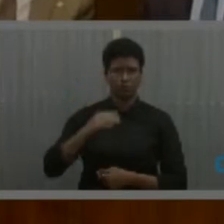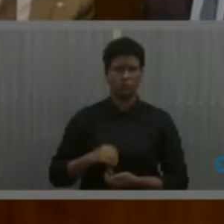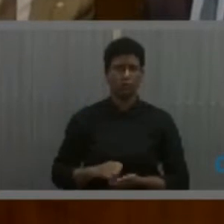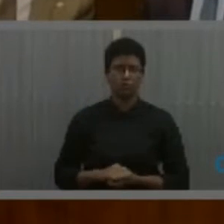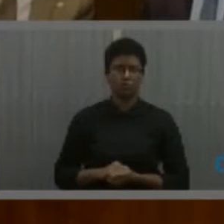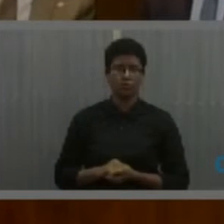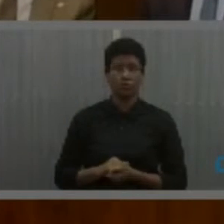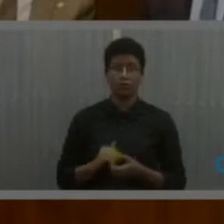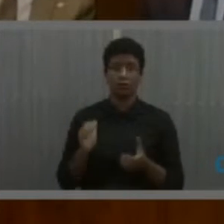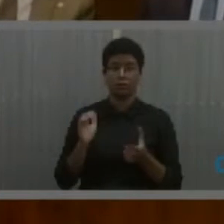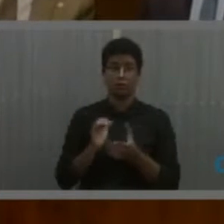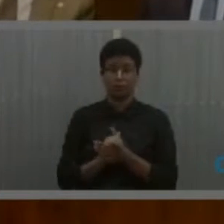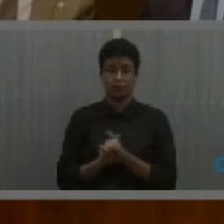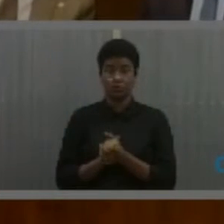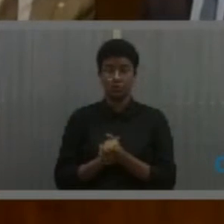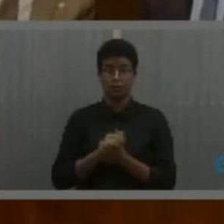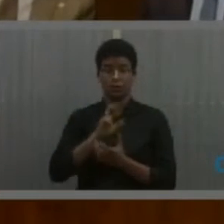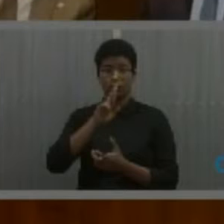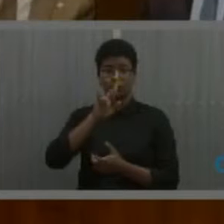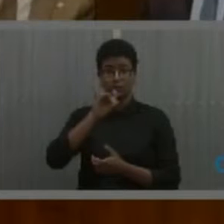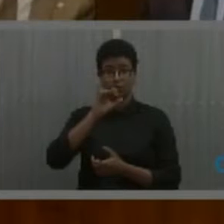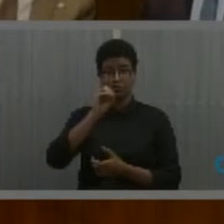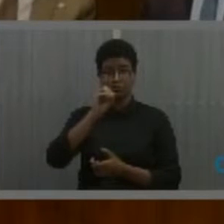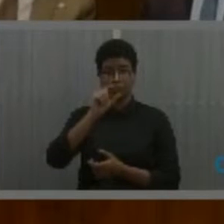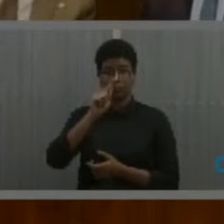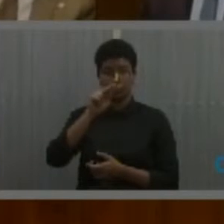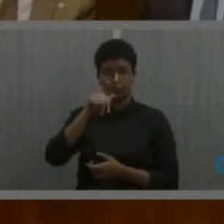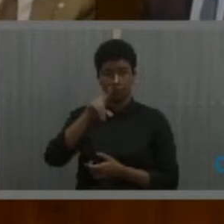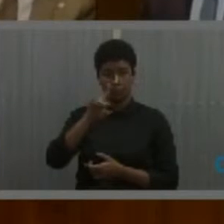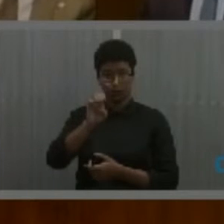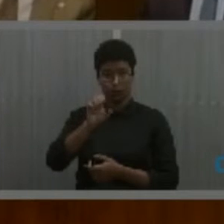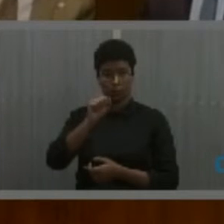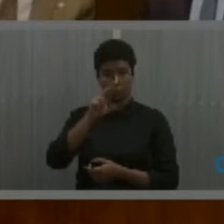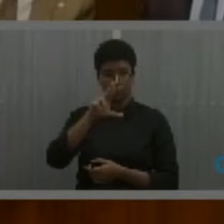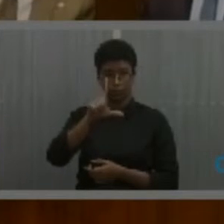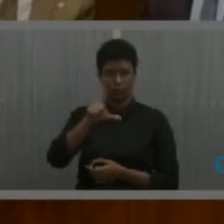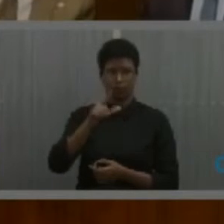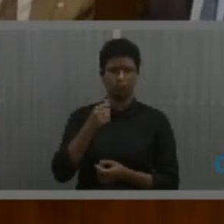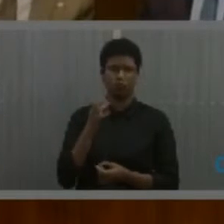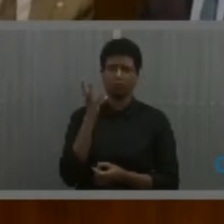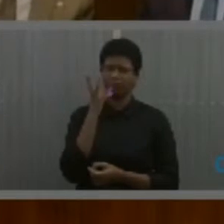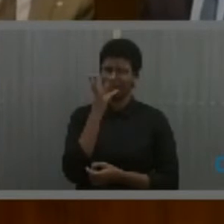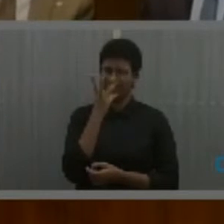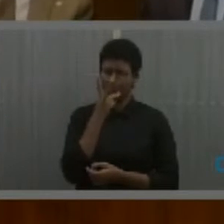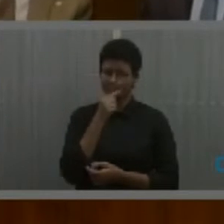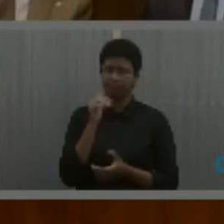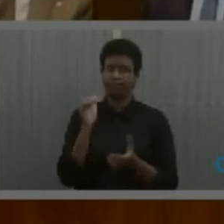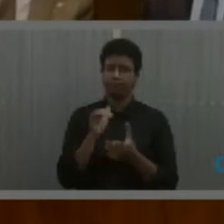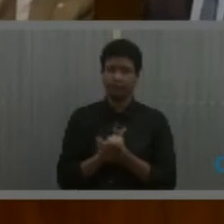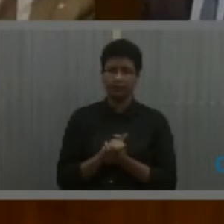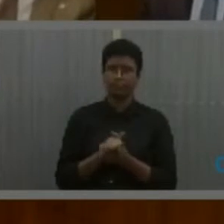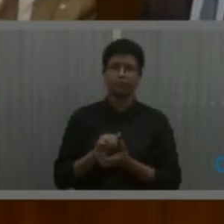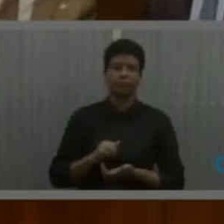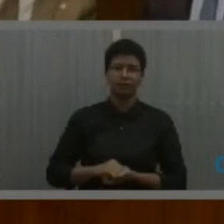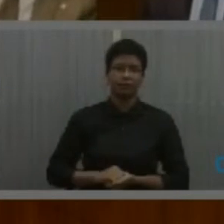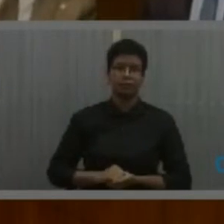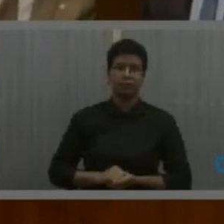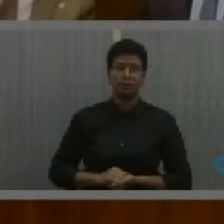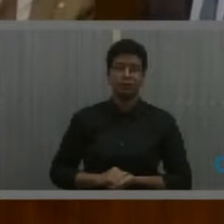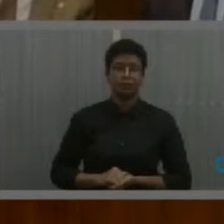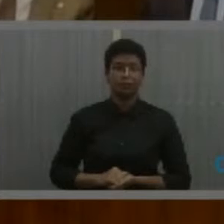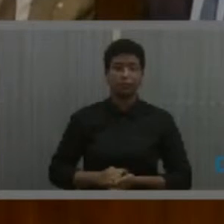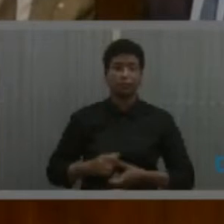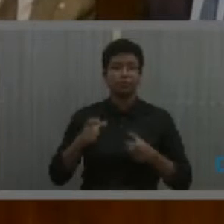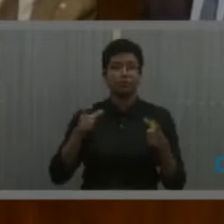Foi se casar no Rio Grande do Sul, viu, senador Elmano? Mas demorou bastante a se casar também.